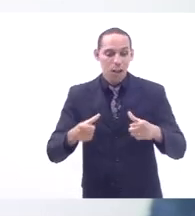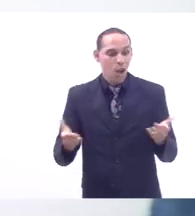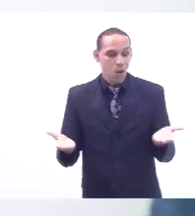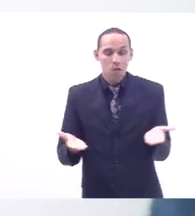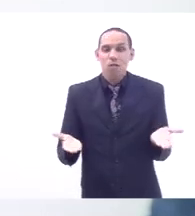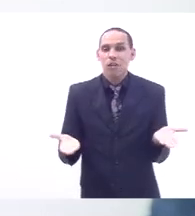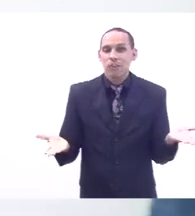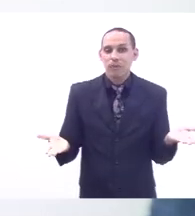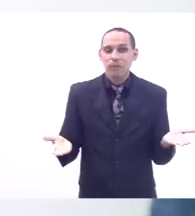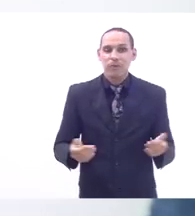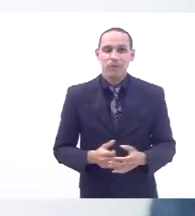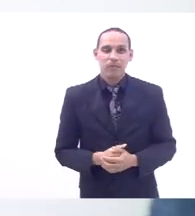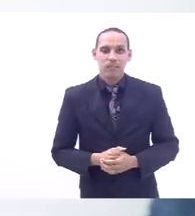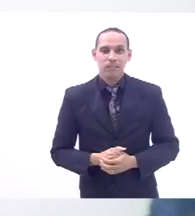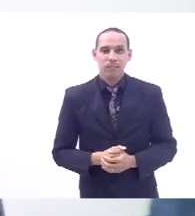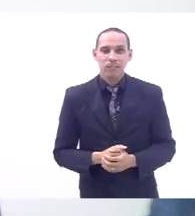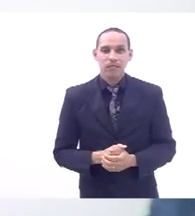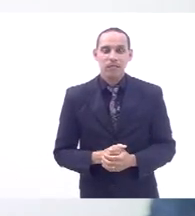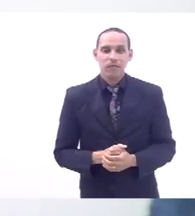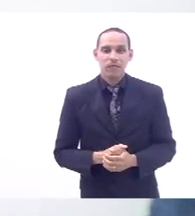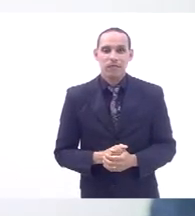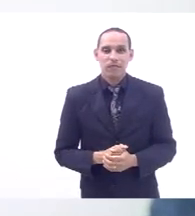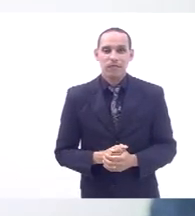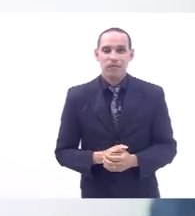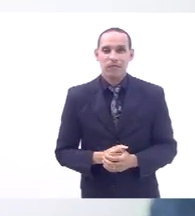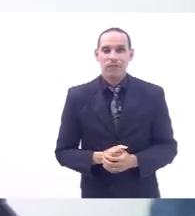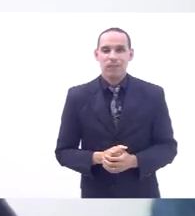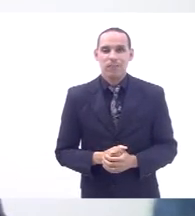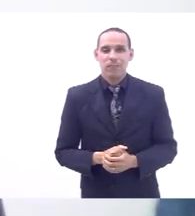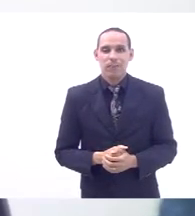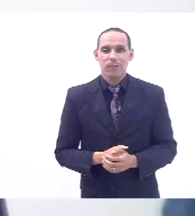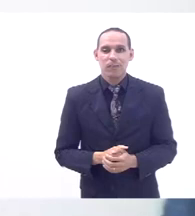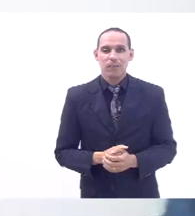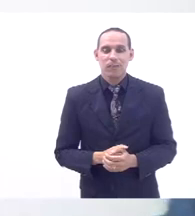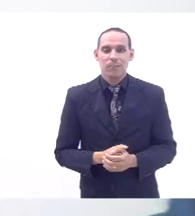hoje. Mi akoko nkan ti mo fe ba wa so.